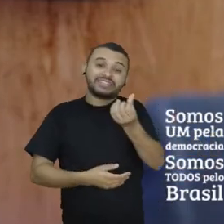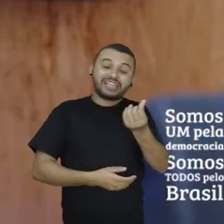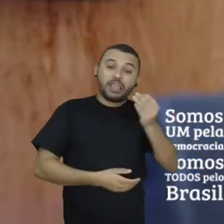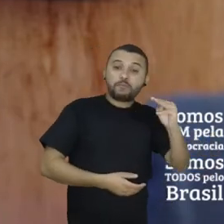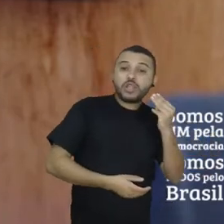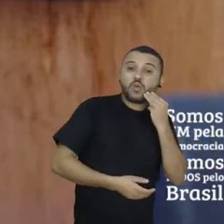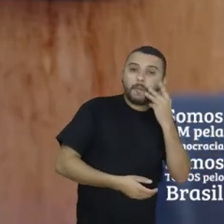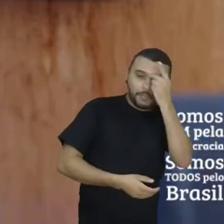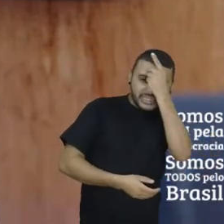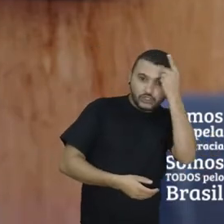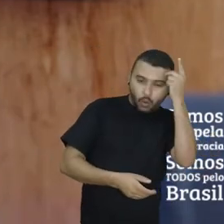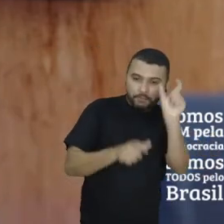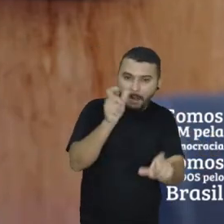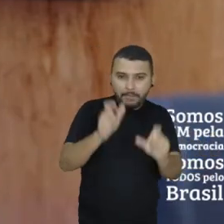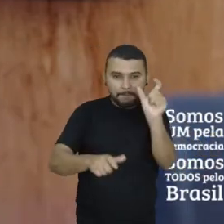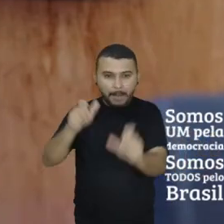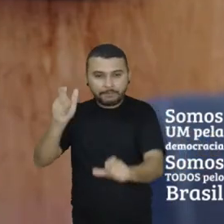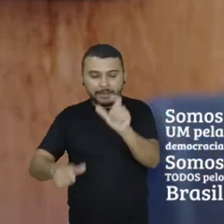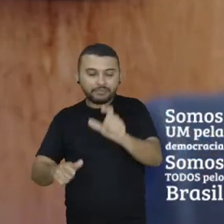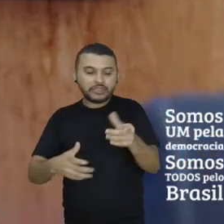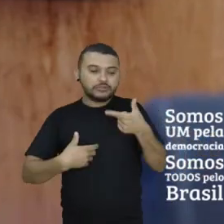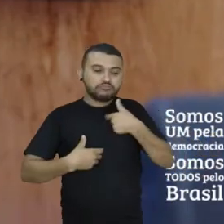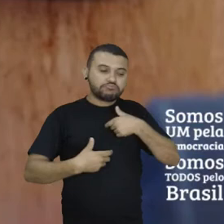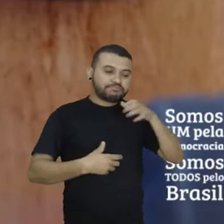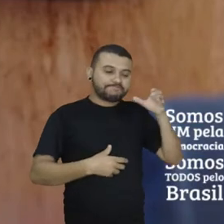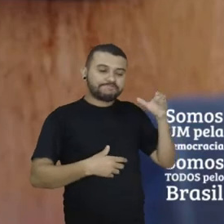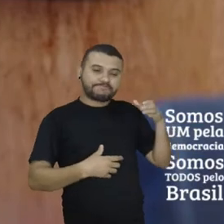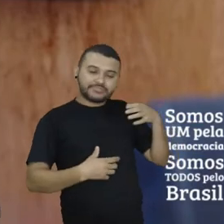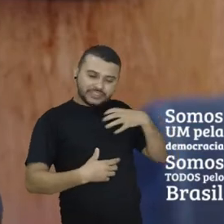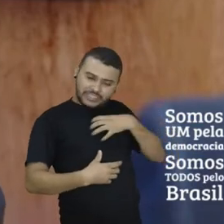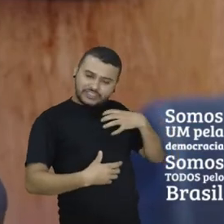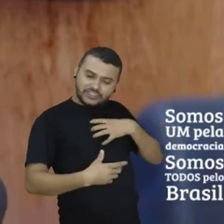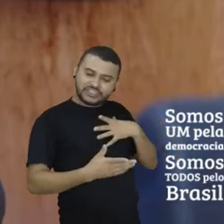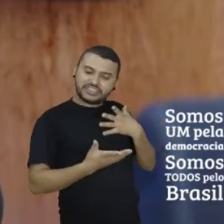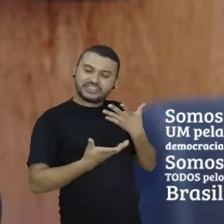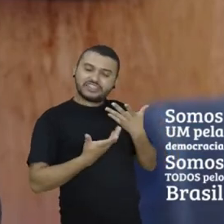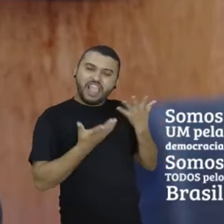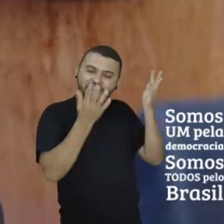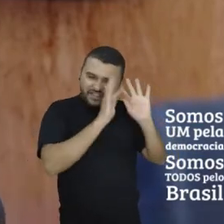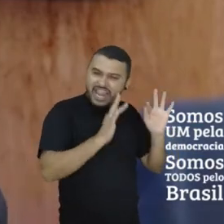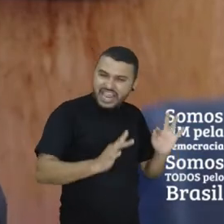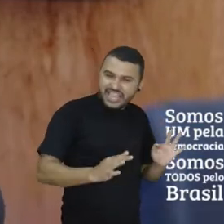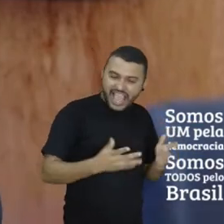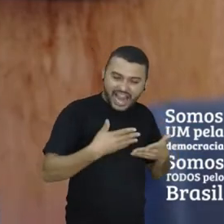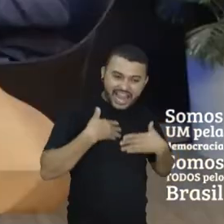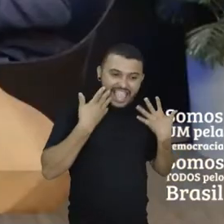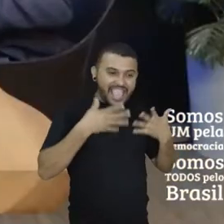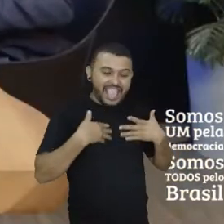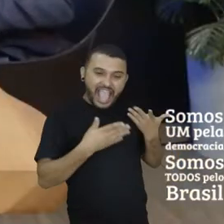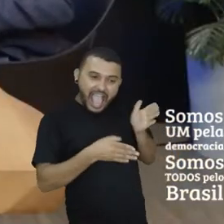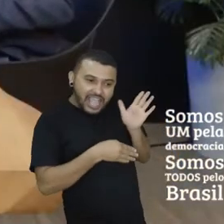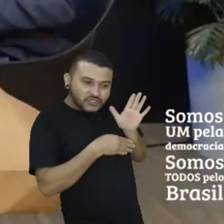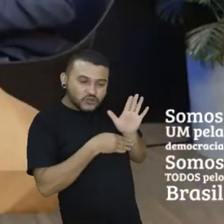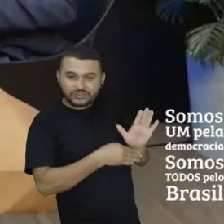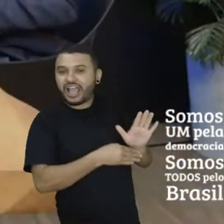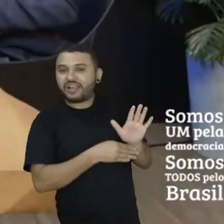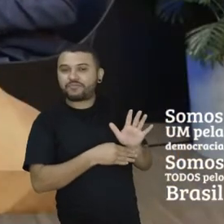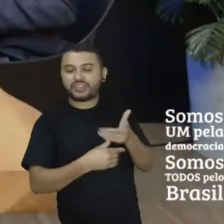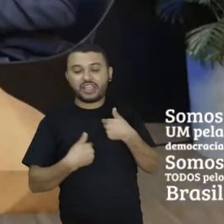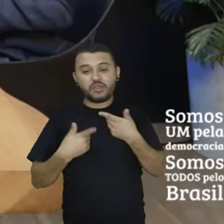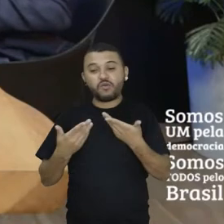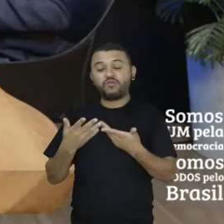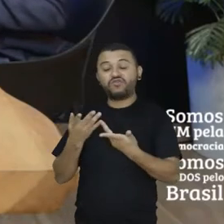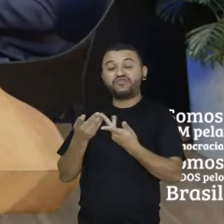de um lado, uma alegria, porque você vai poder se realizar prestando. Hoje eu fui a